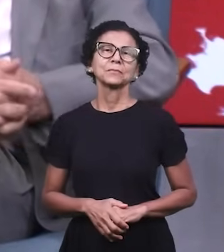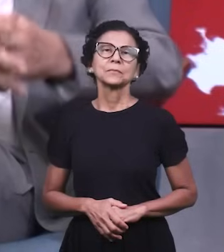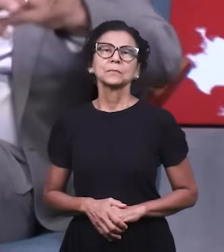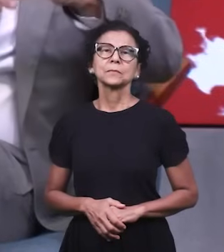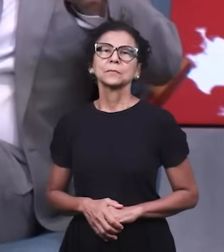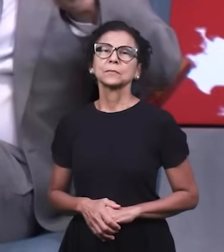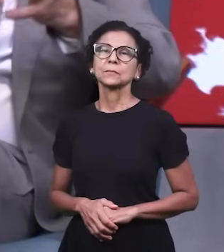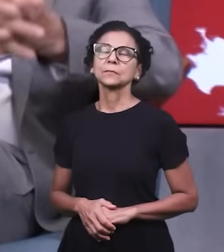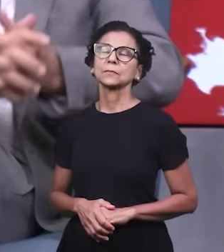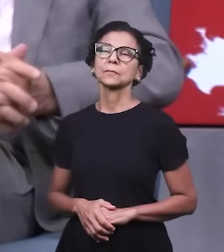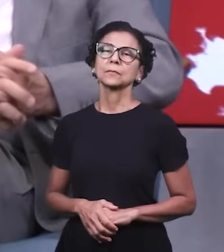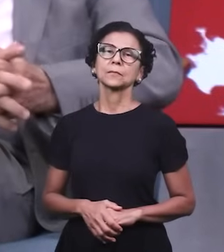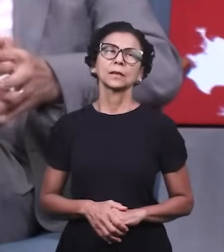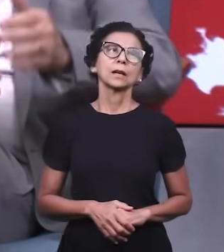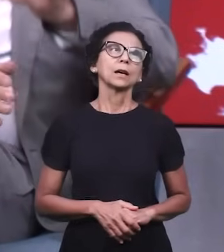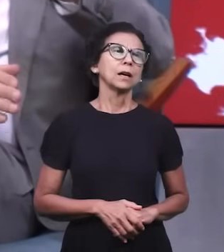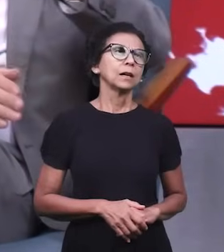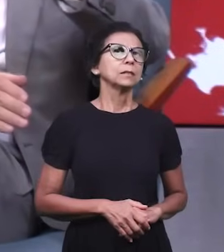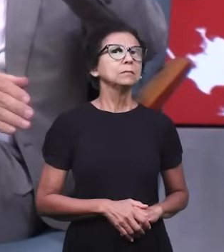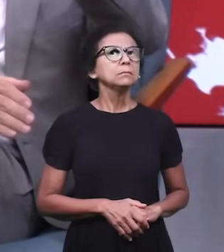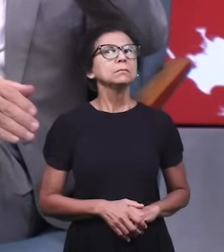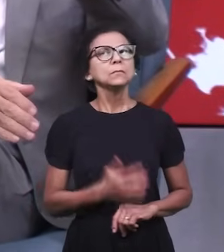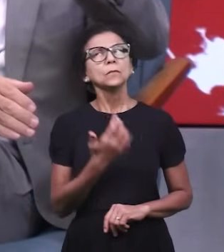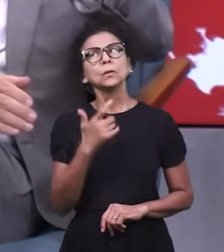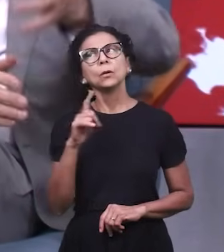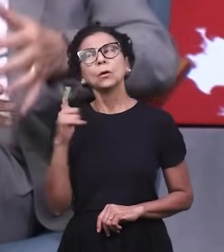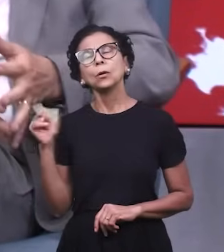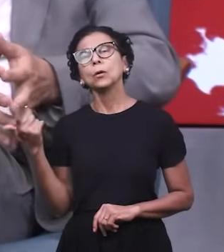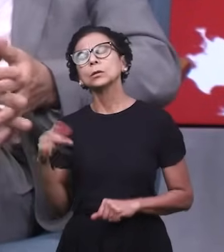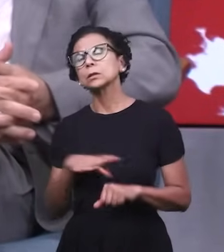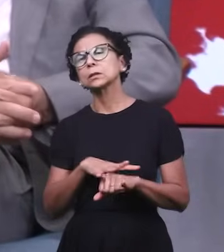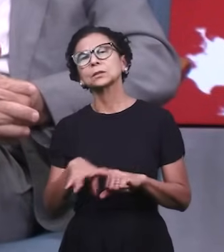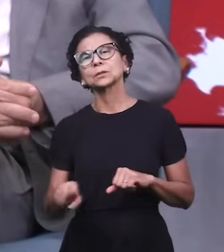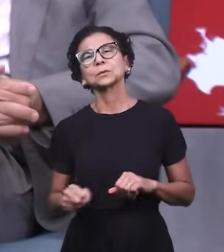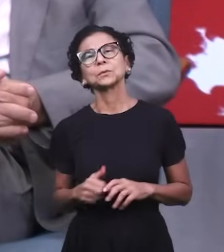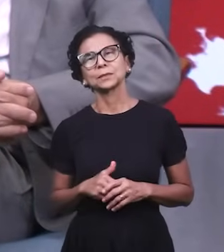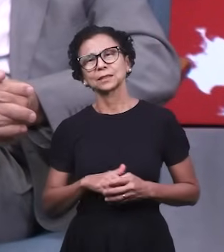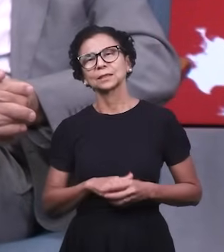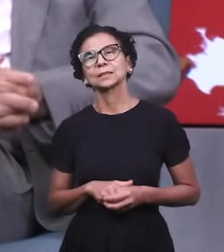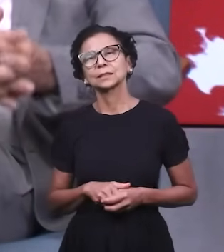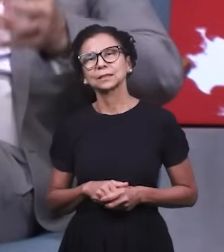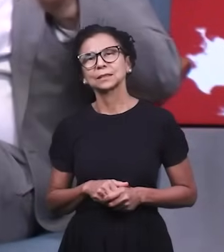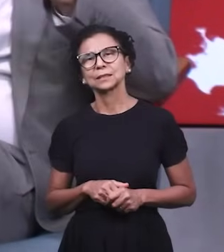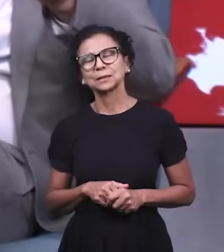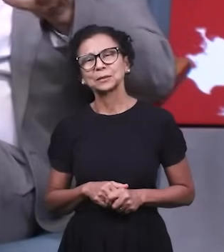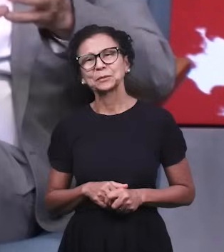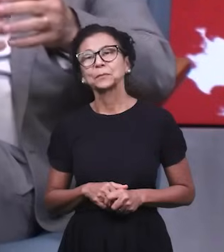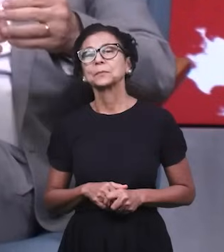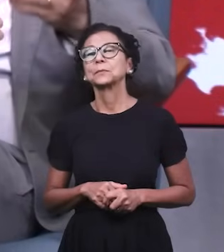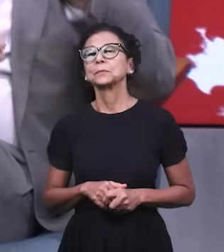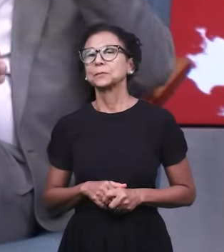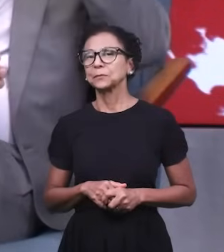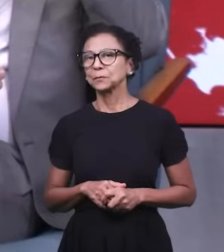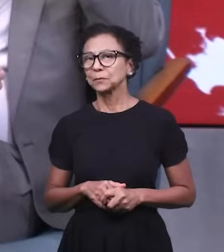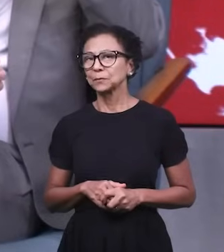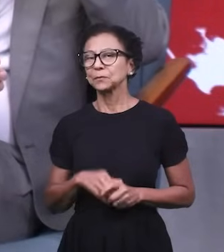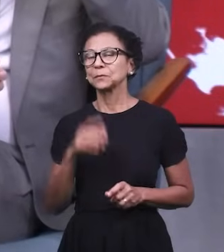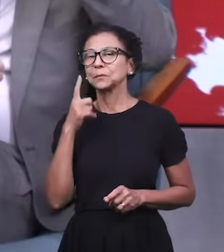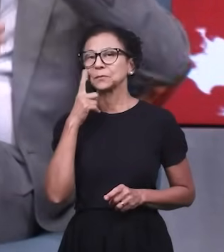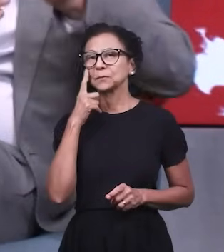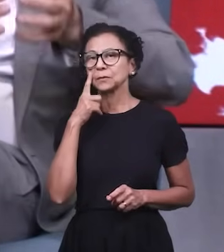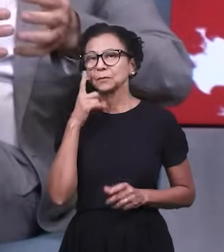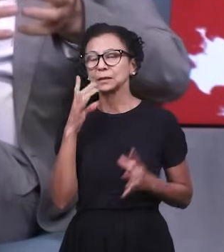Jesus. As outras curas, você pode meditar em todas as curas que Jesus fez e você vai ver que